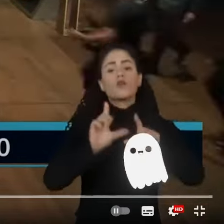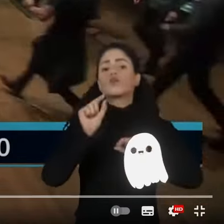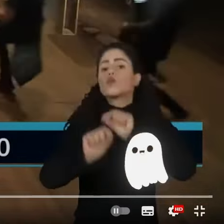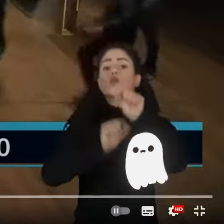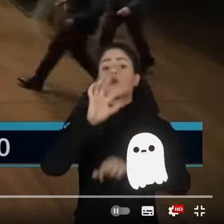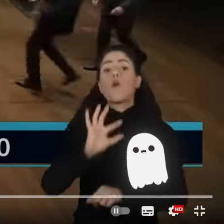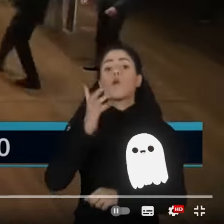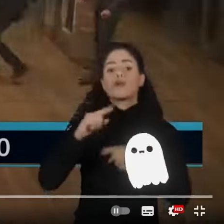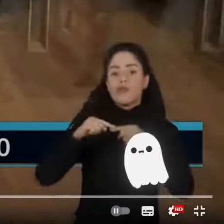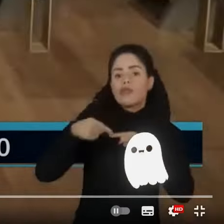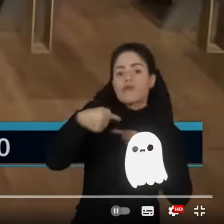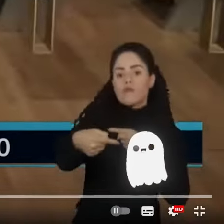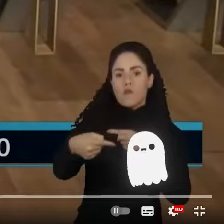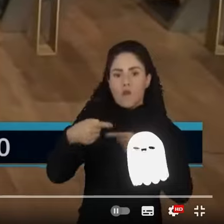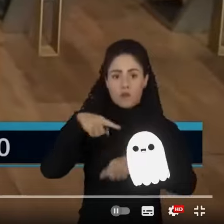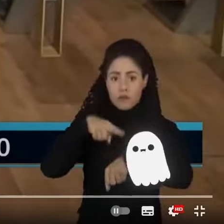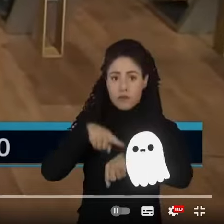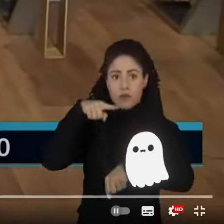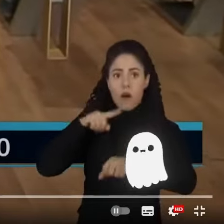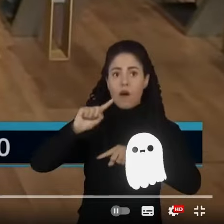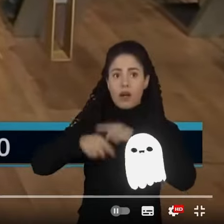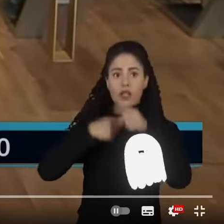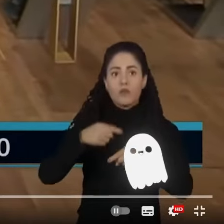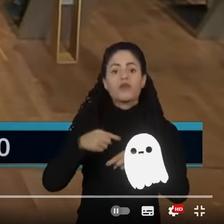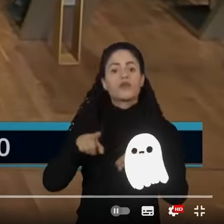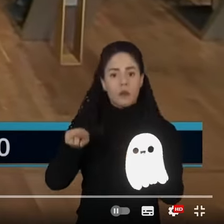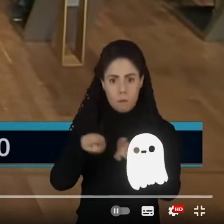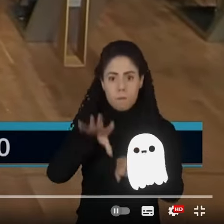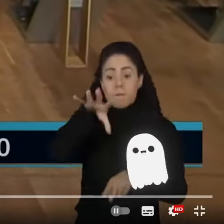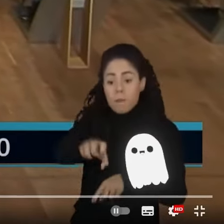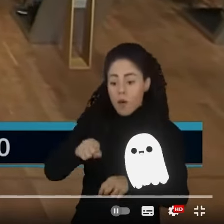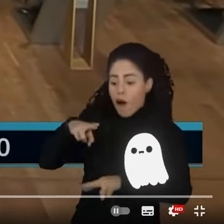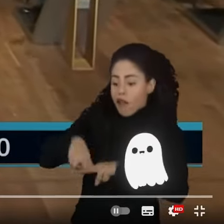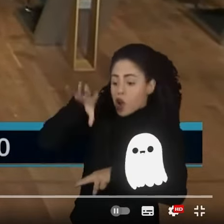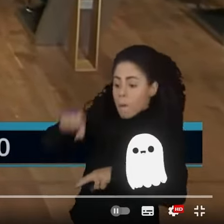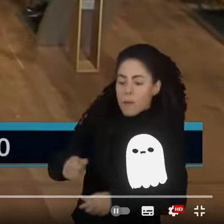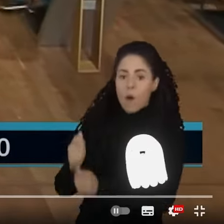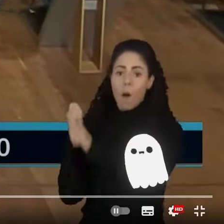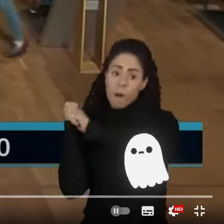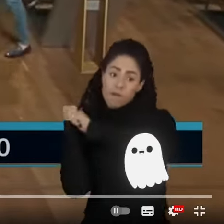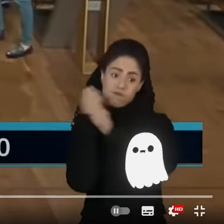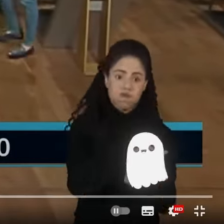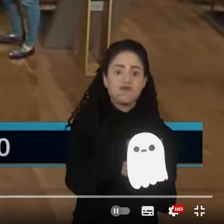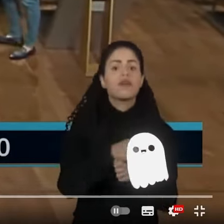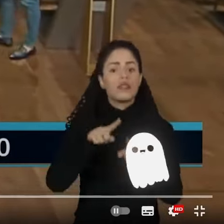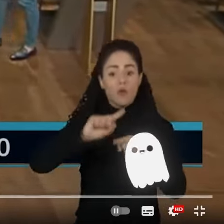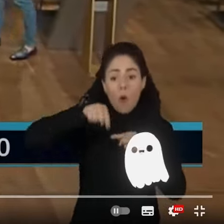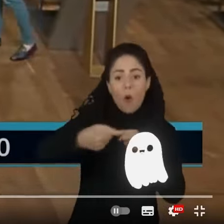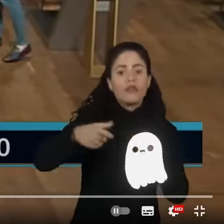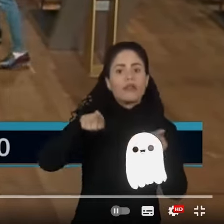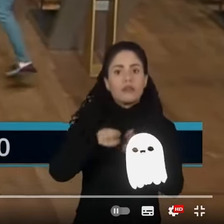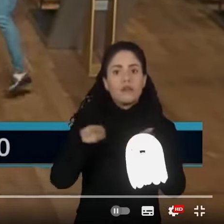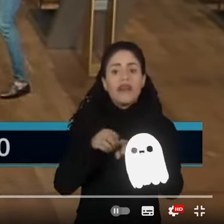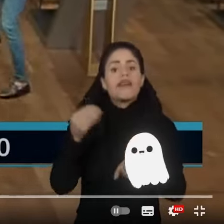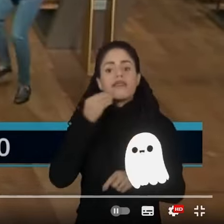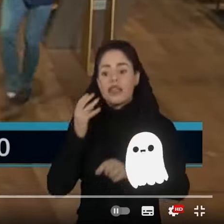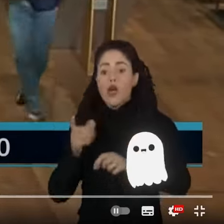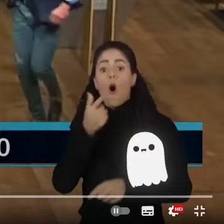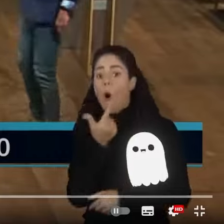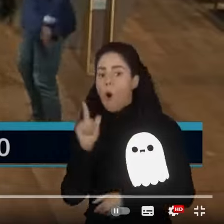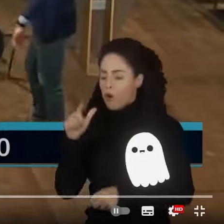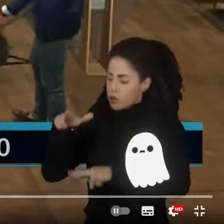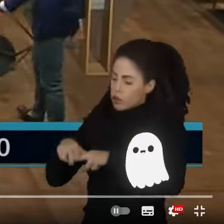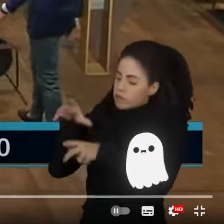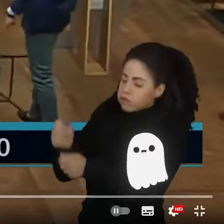É possível ver que o prefeito, Ricardo Nunes, ainda impede que Datena pegue uma segunda cadeira e jogue na direção de Marçal, que já